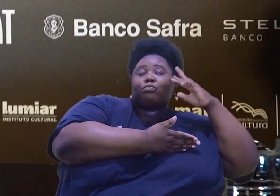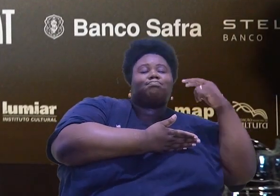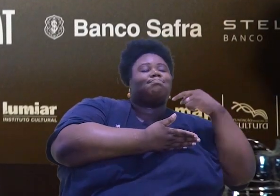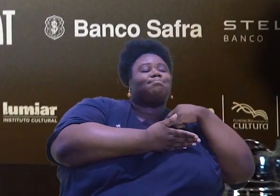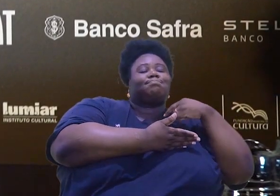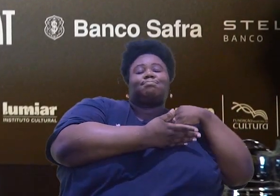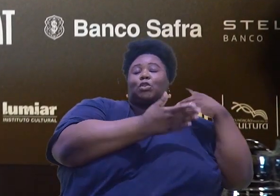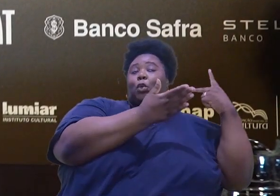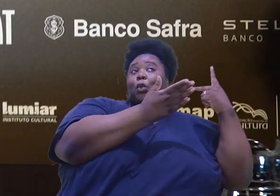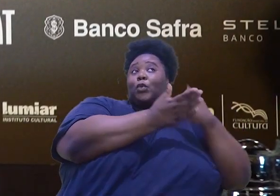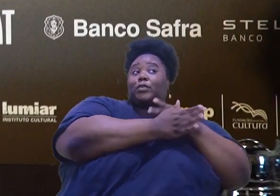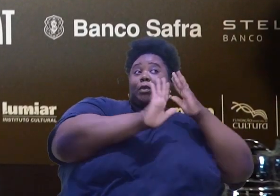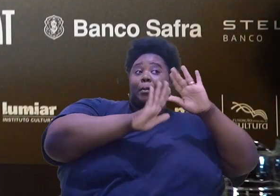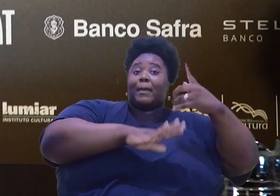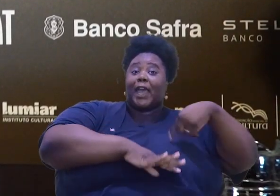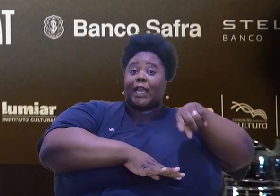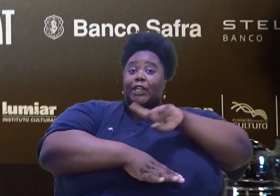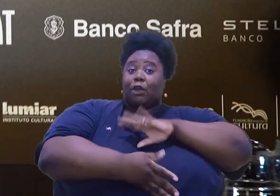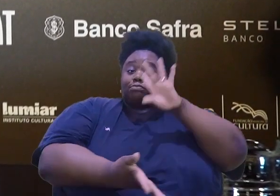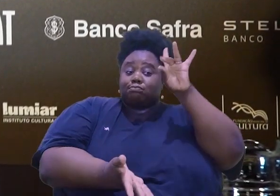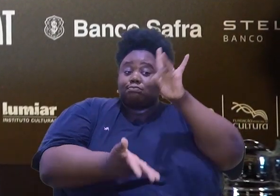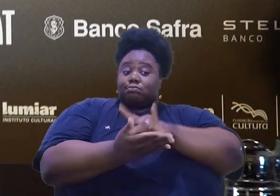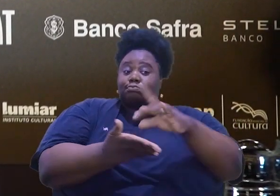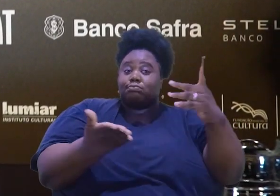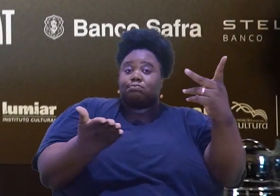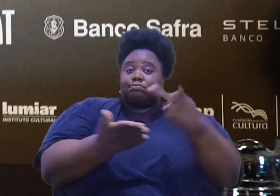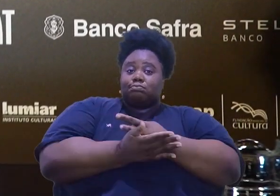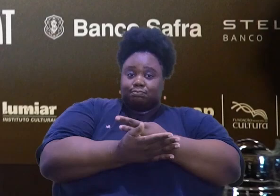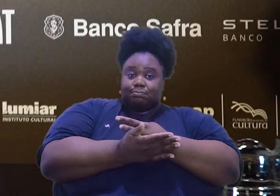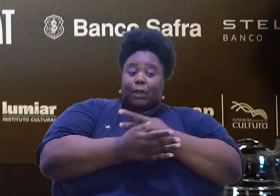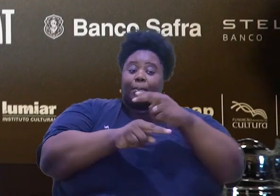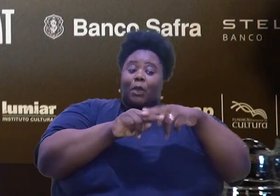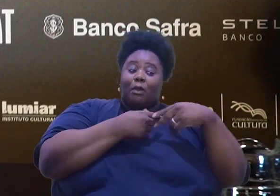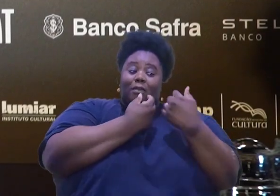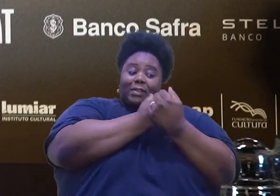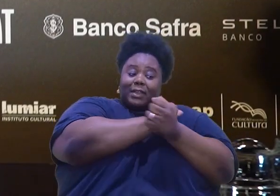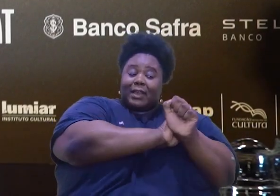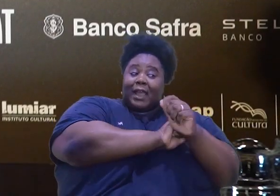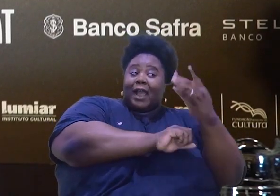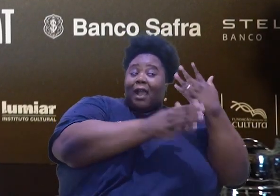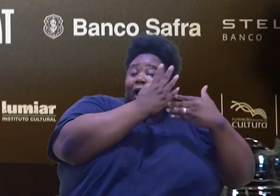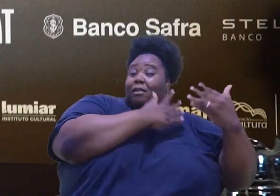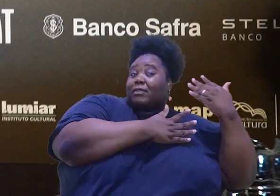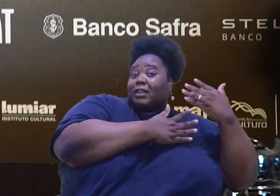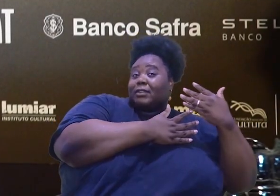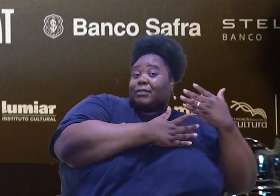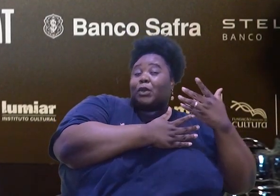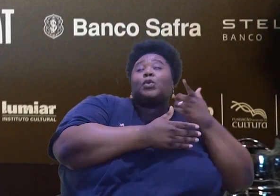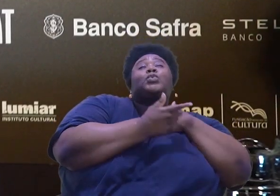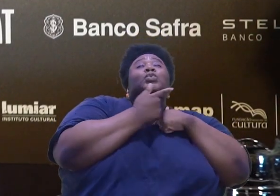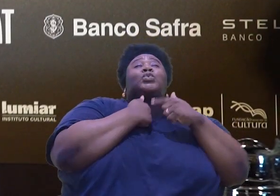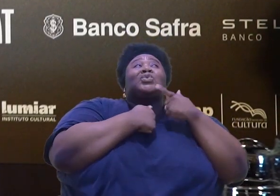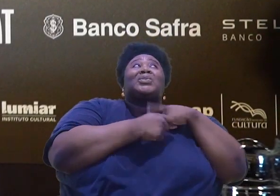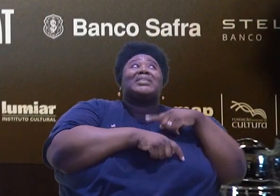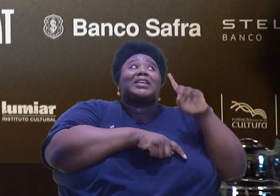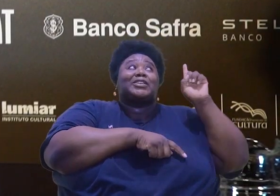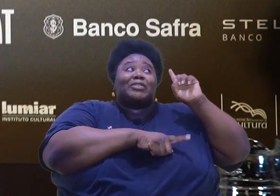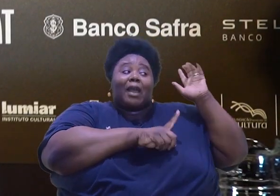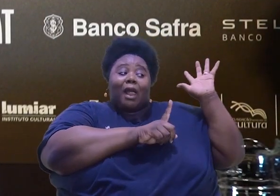realizar para elas mesmas, né, como sujeitos escravizados. É como se os desejos desses